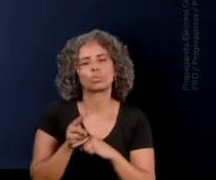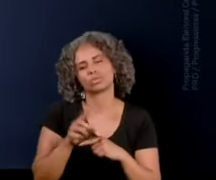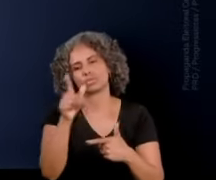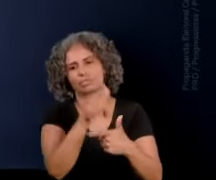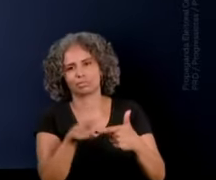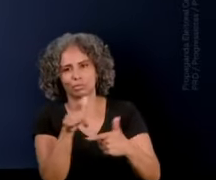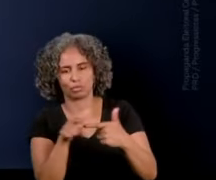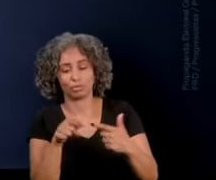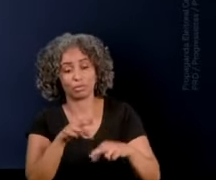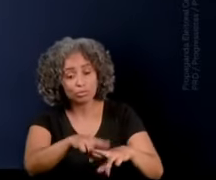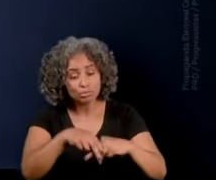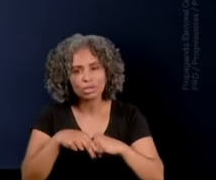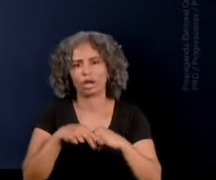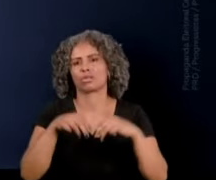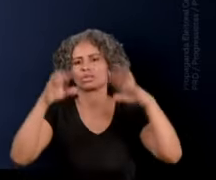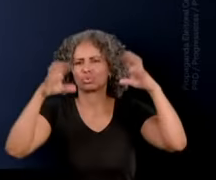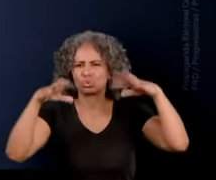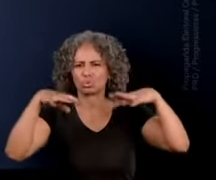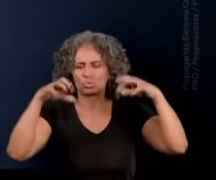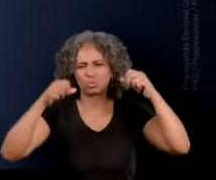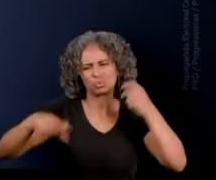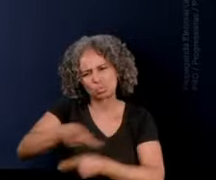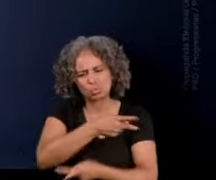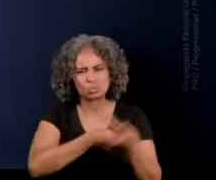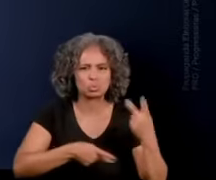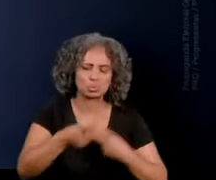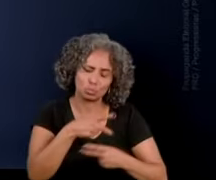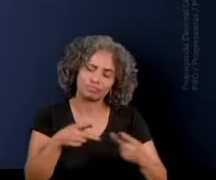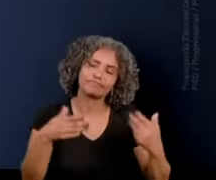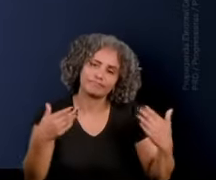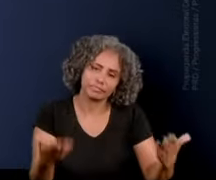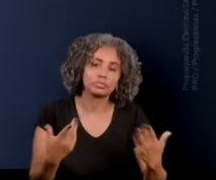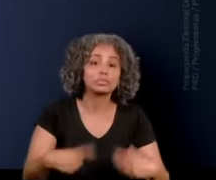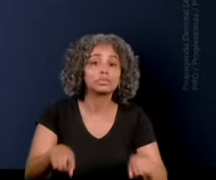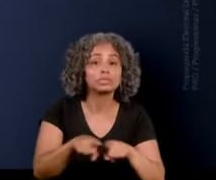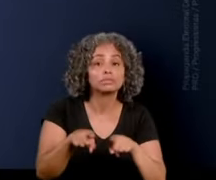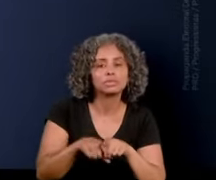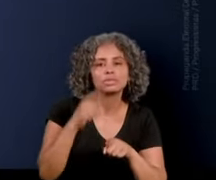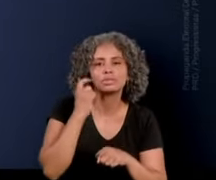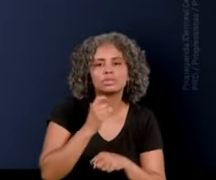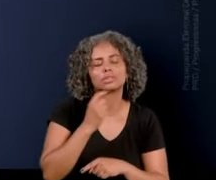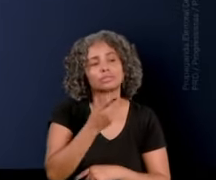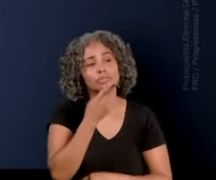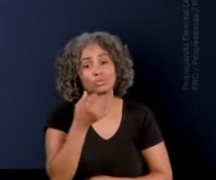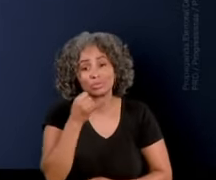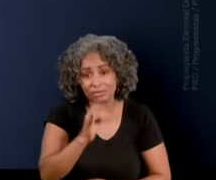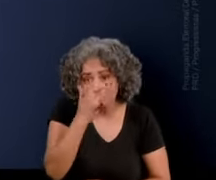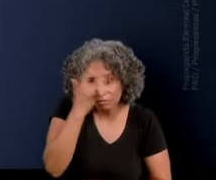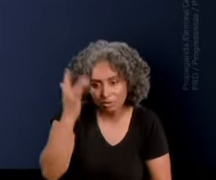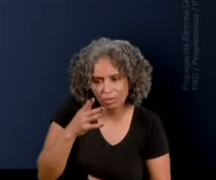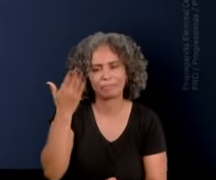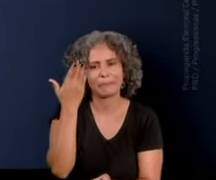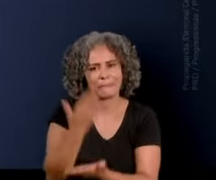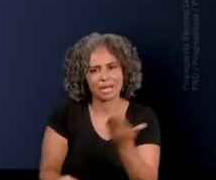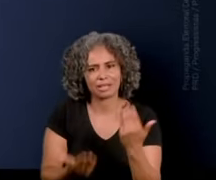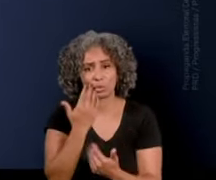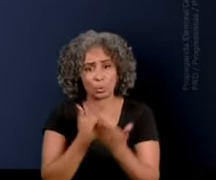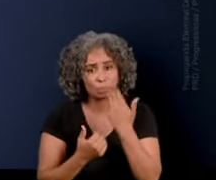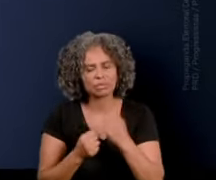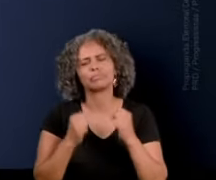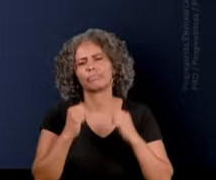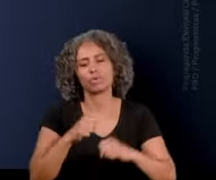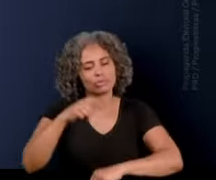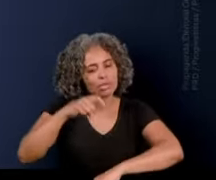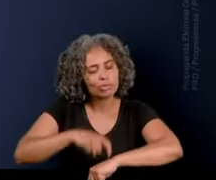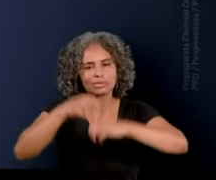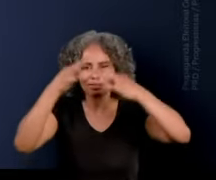Ricardo também determinou que essas pessoas que perderam mantimentos fossem colocadas imediatamente em programas sociais da